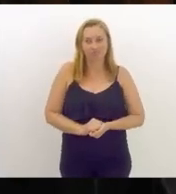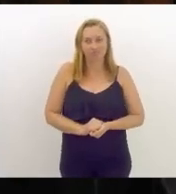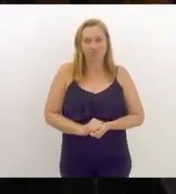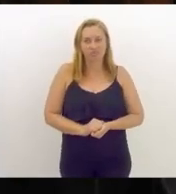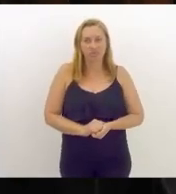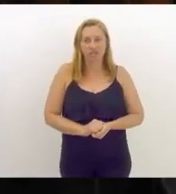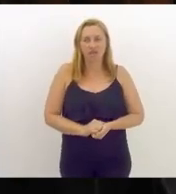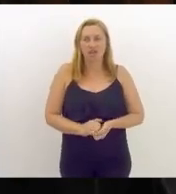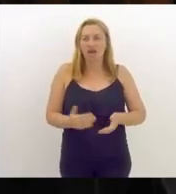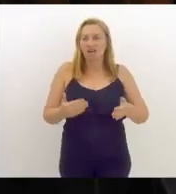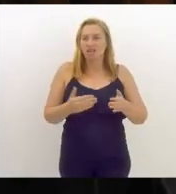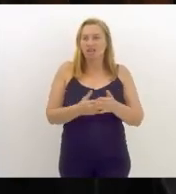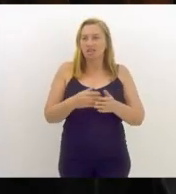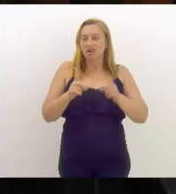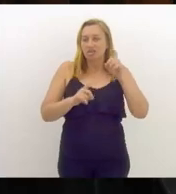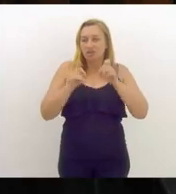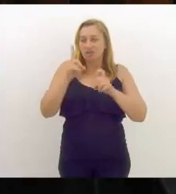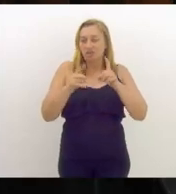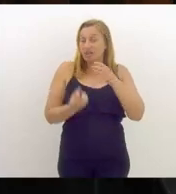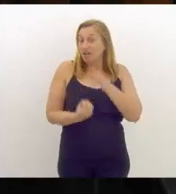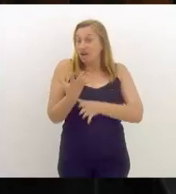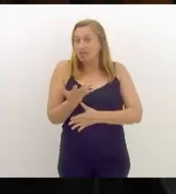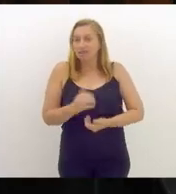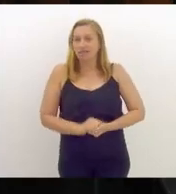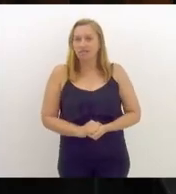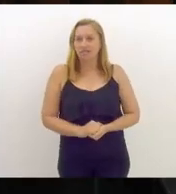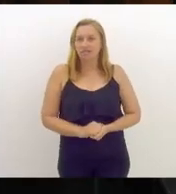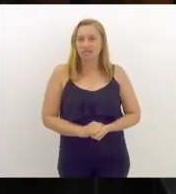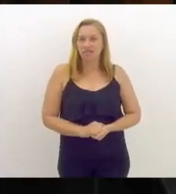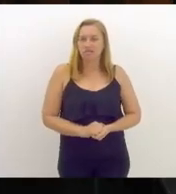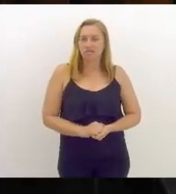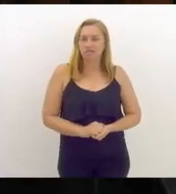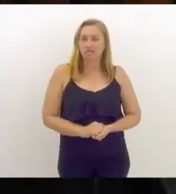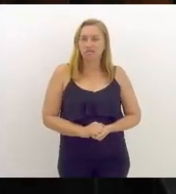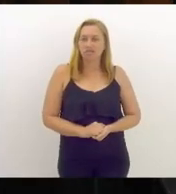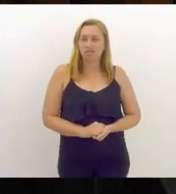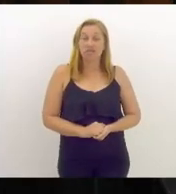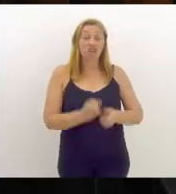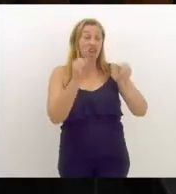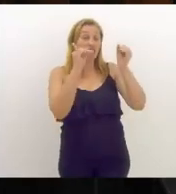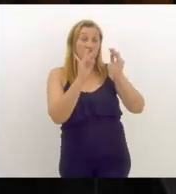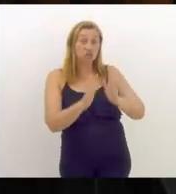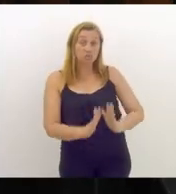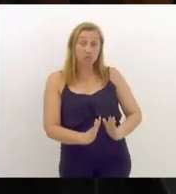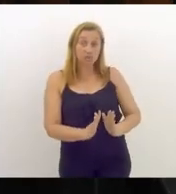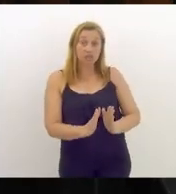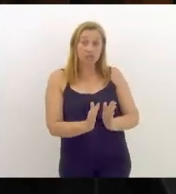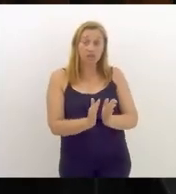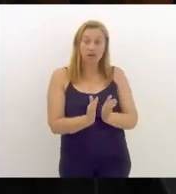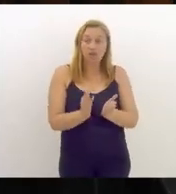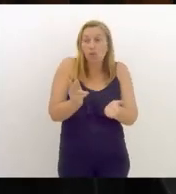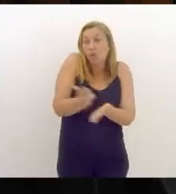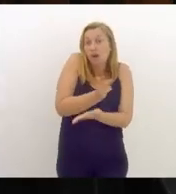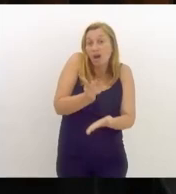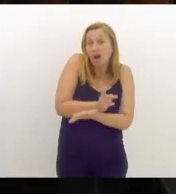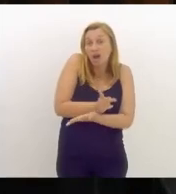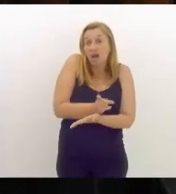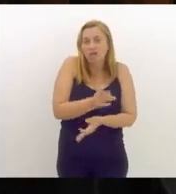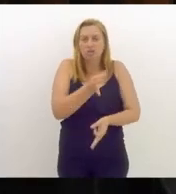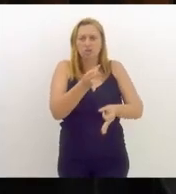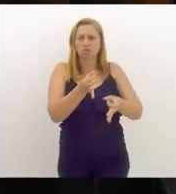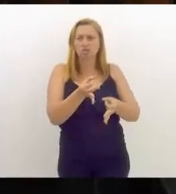até uma expressão foi criada para tentar explicar o inexplicável